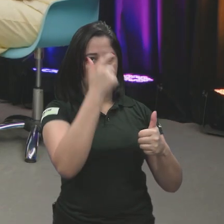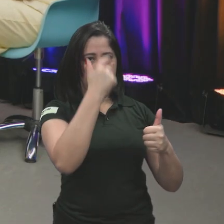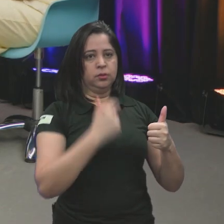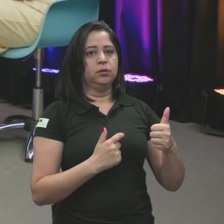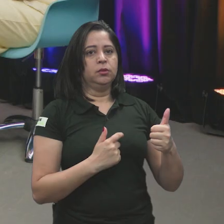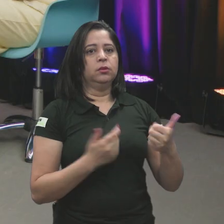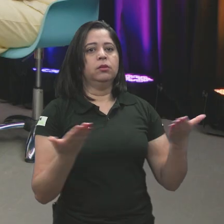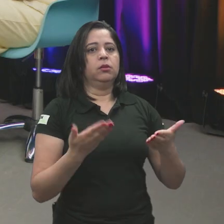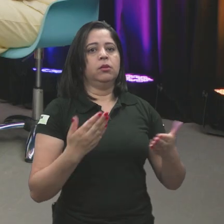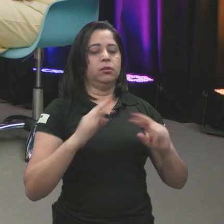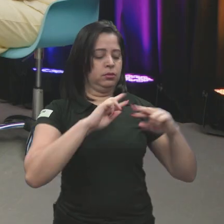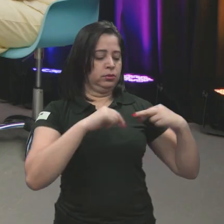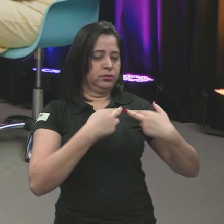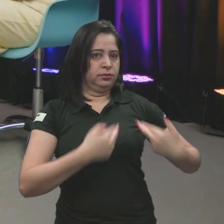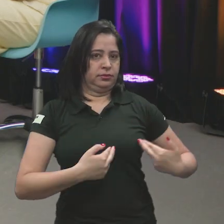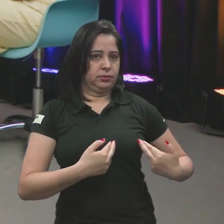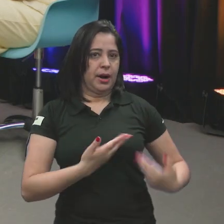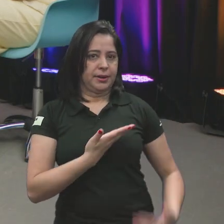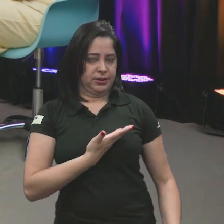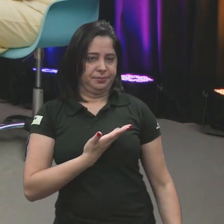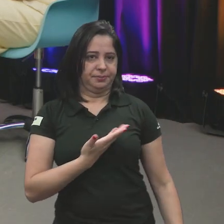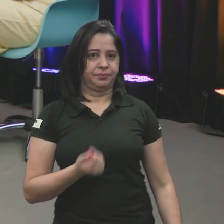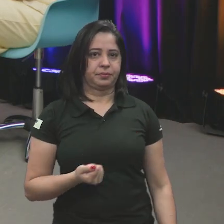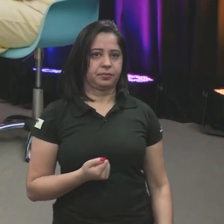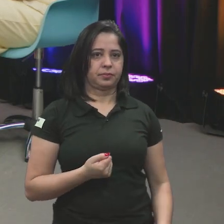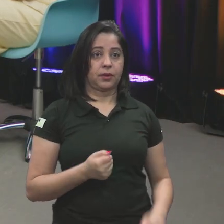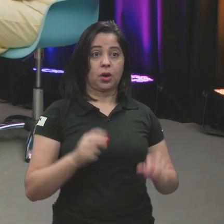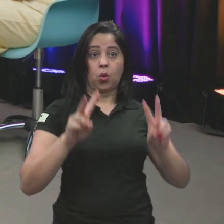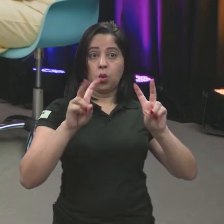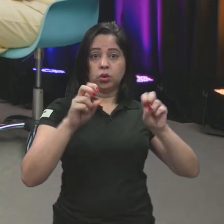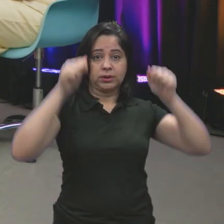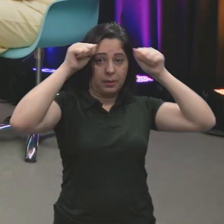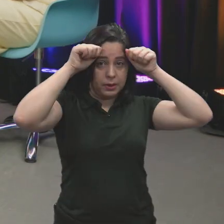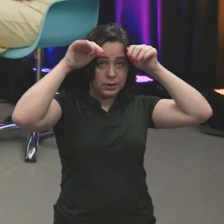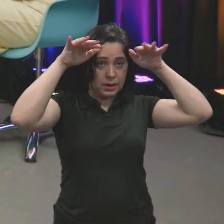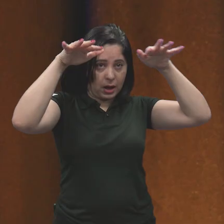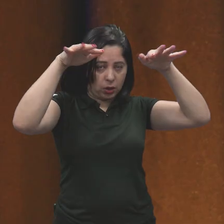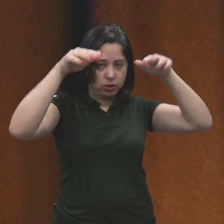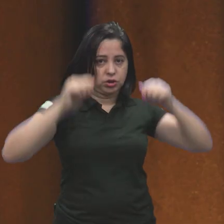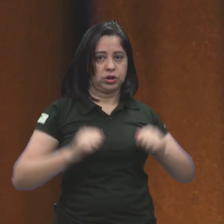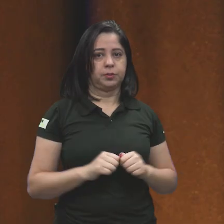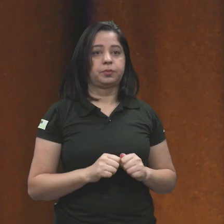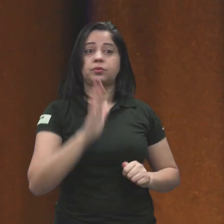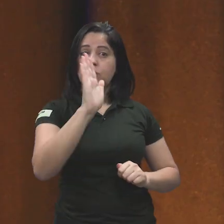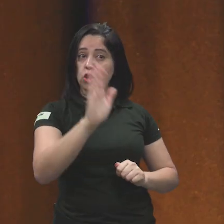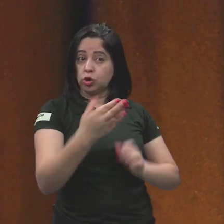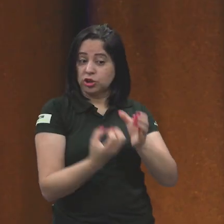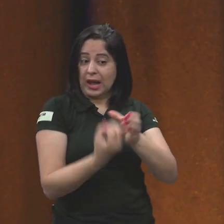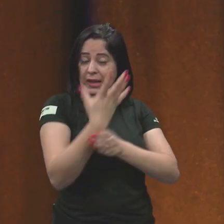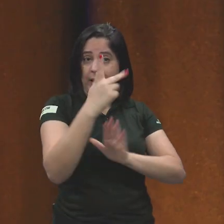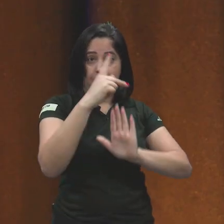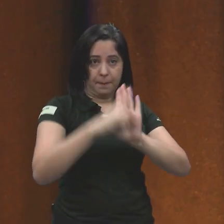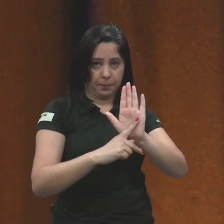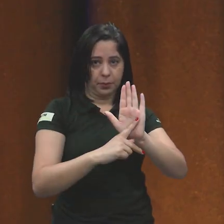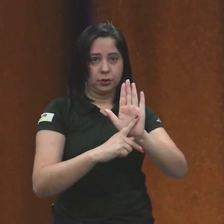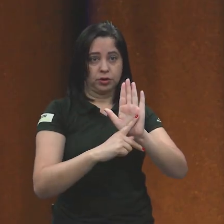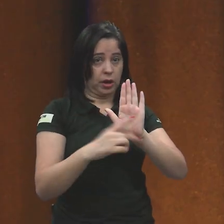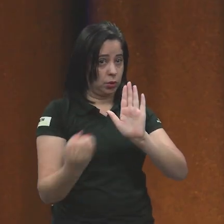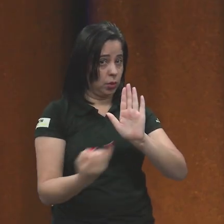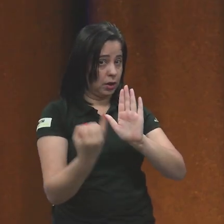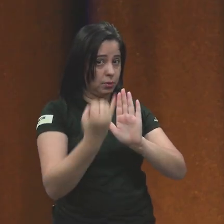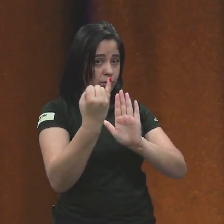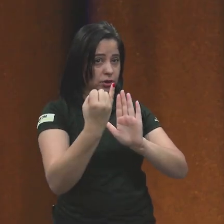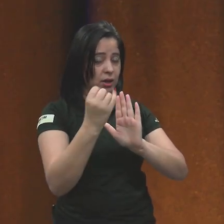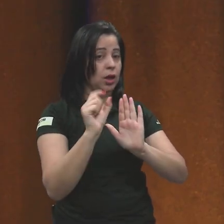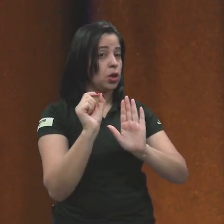que inclusive eu estou aqui com o símbolo dele, que é o símbolo do autismo, do autista. A gente apresentou um projeto aqui muito legal,